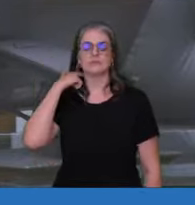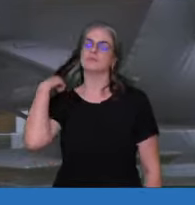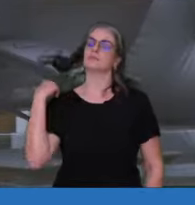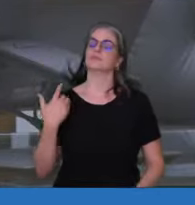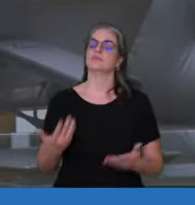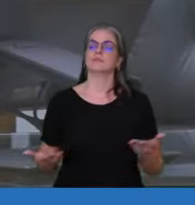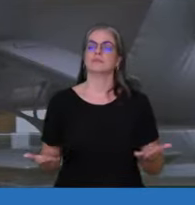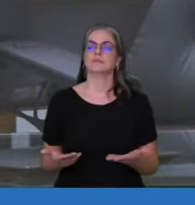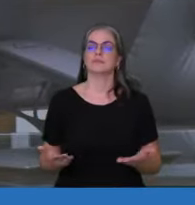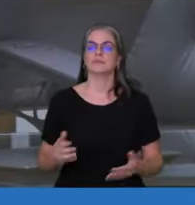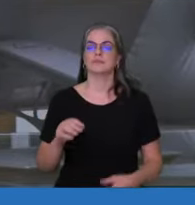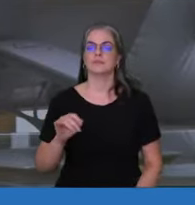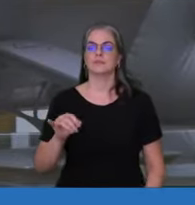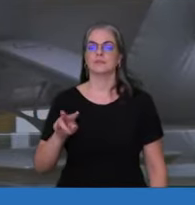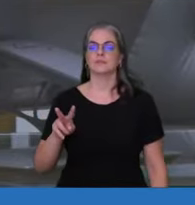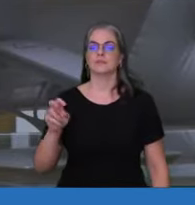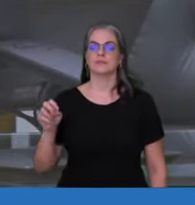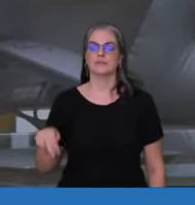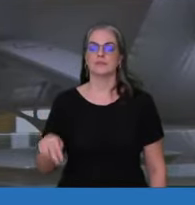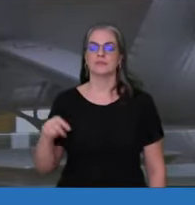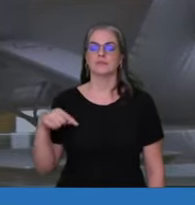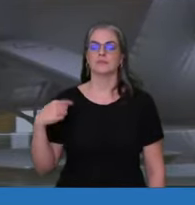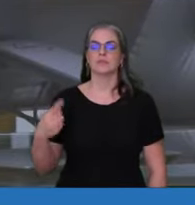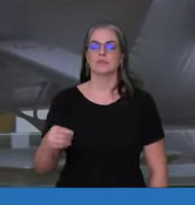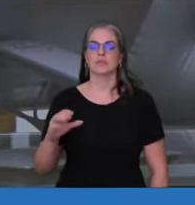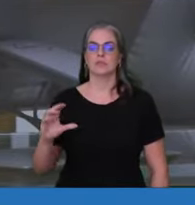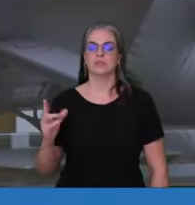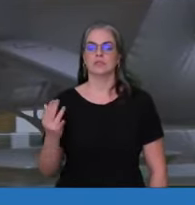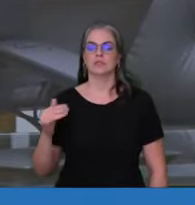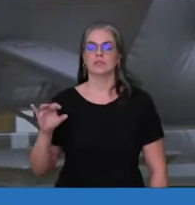Ivan, Chico e depois Dandara.